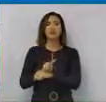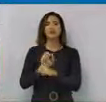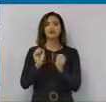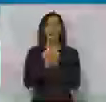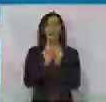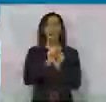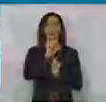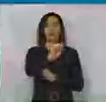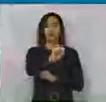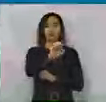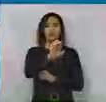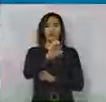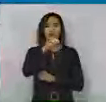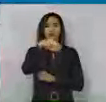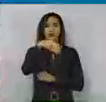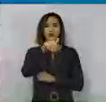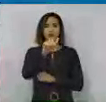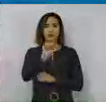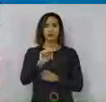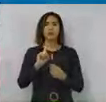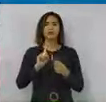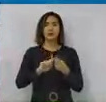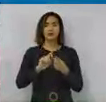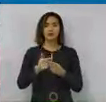SEMAS quanto com o IDEFLOR BIO.